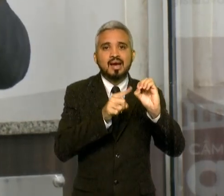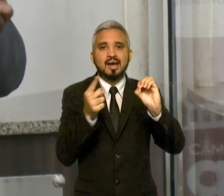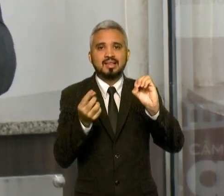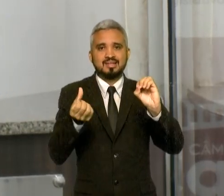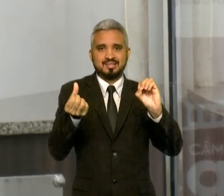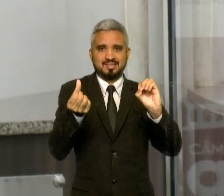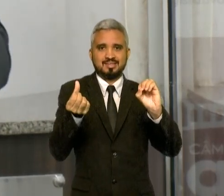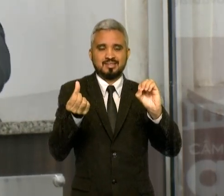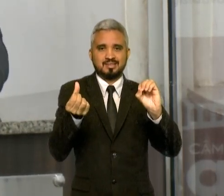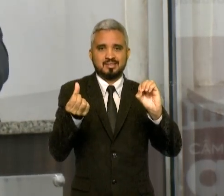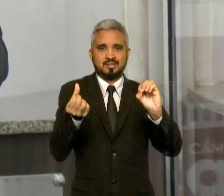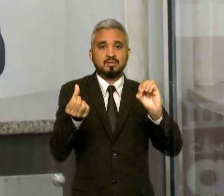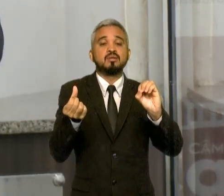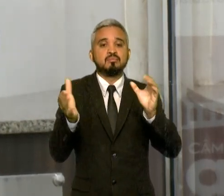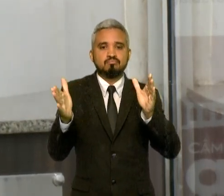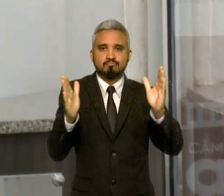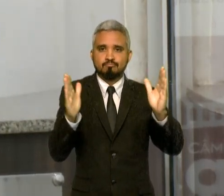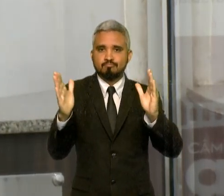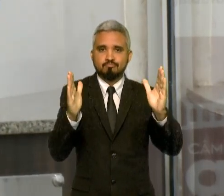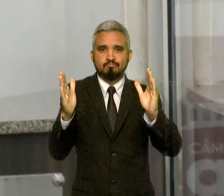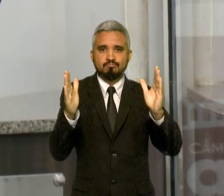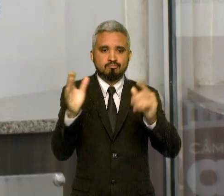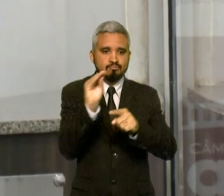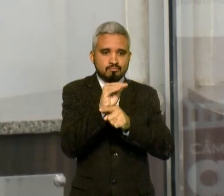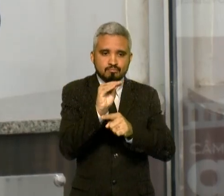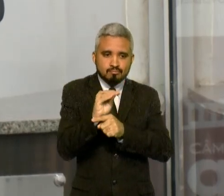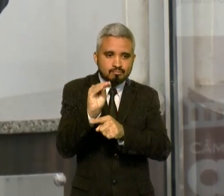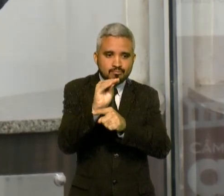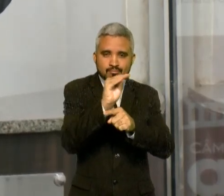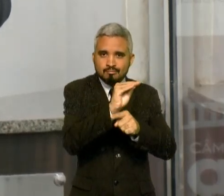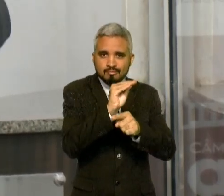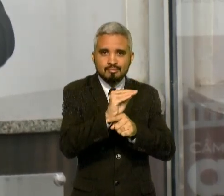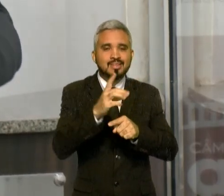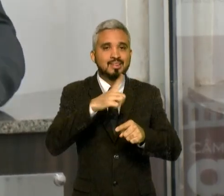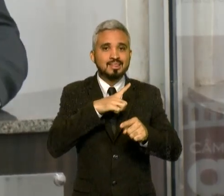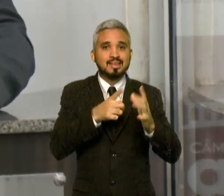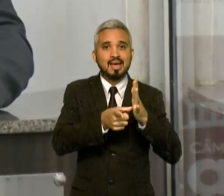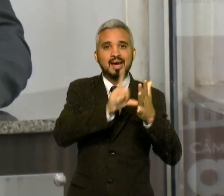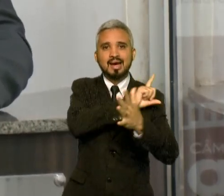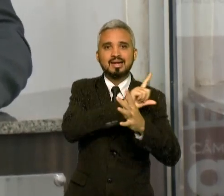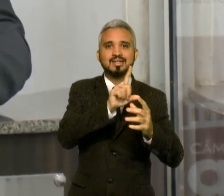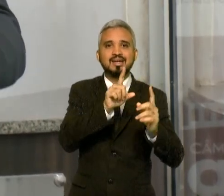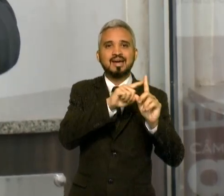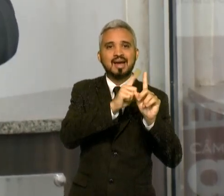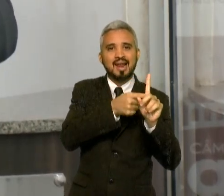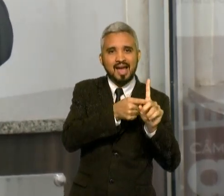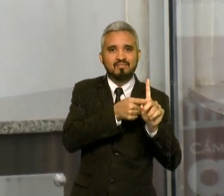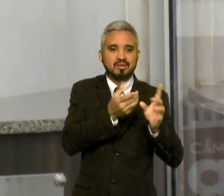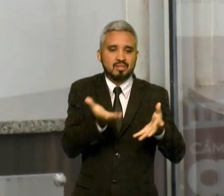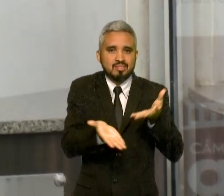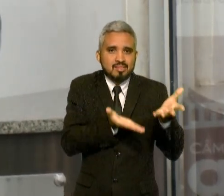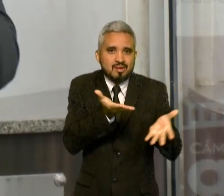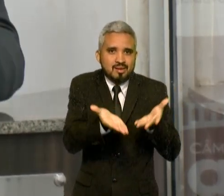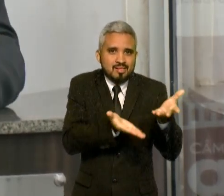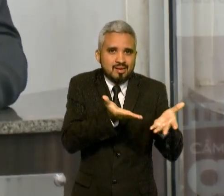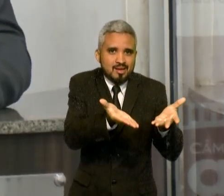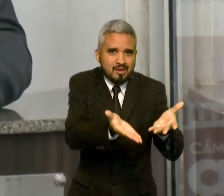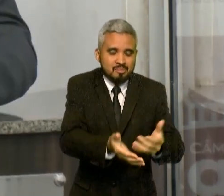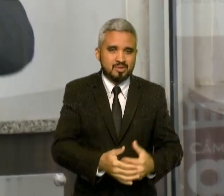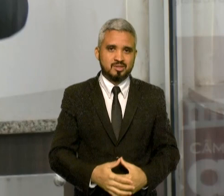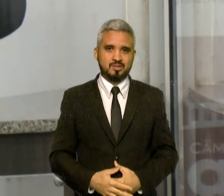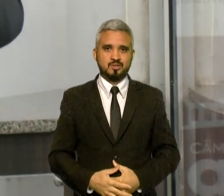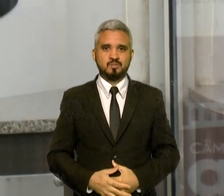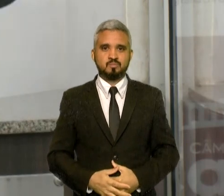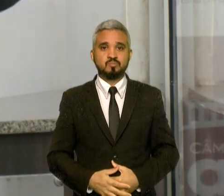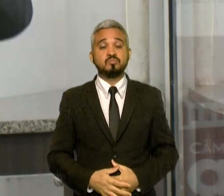em todos os seus momentos, inclusive com o pré-natal das mães gestantes. São obras como essa